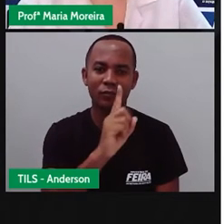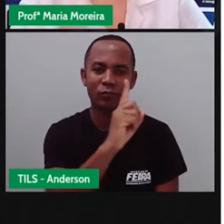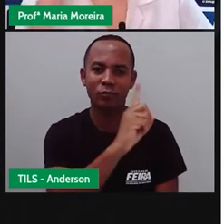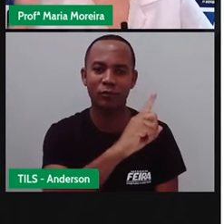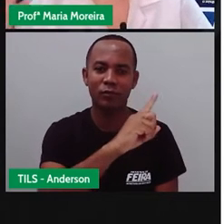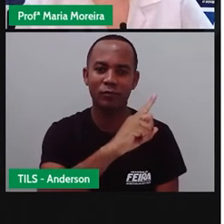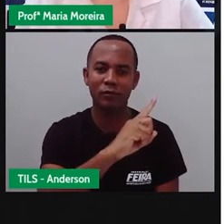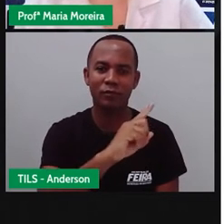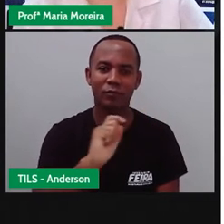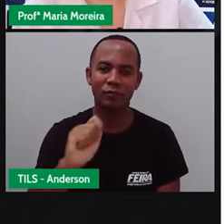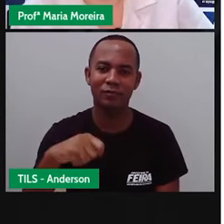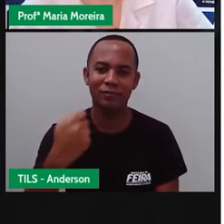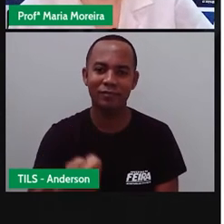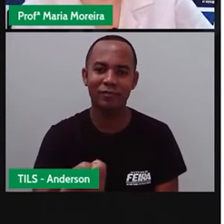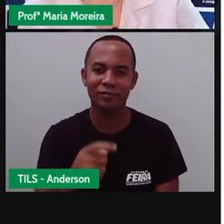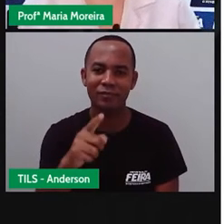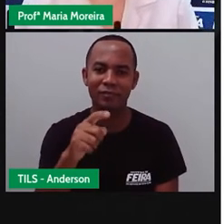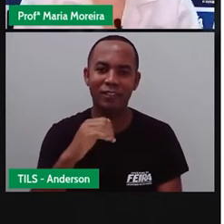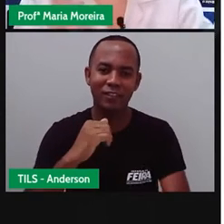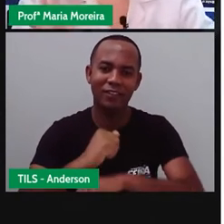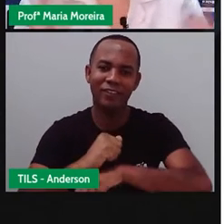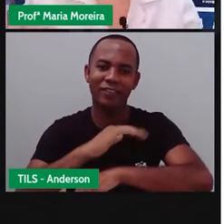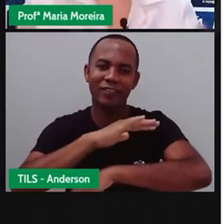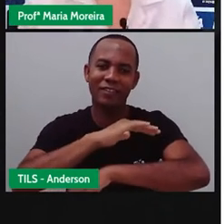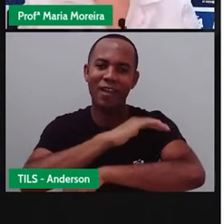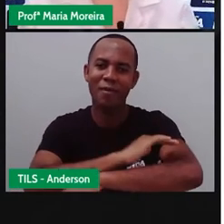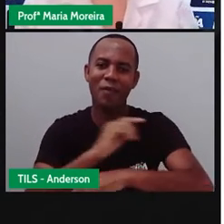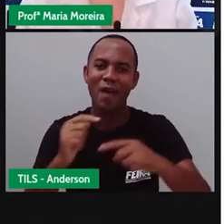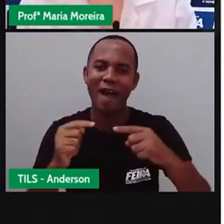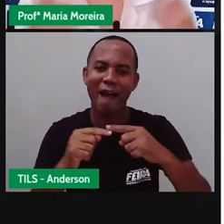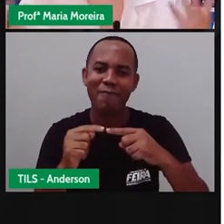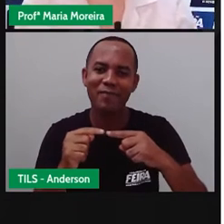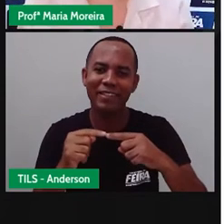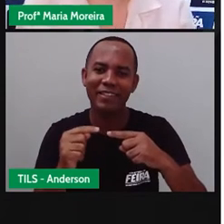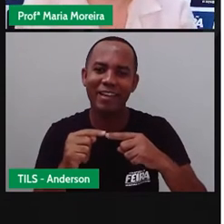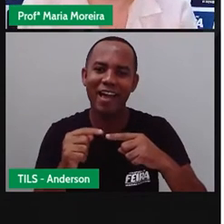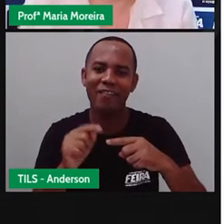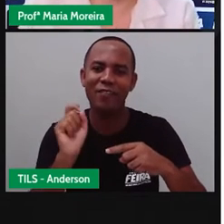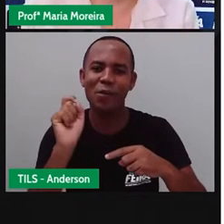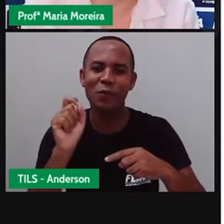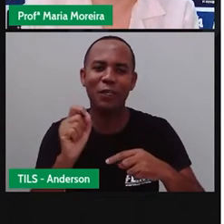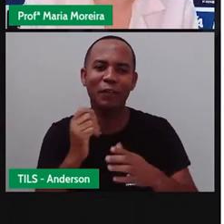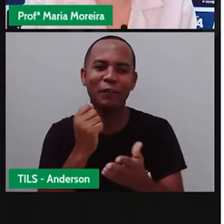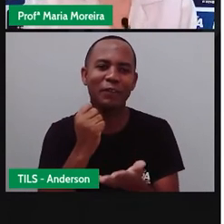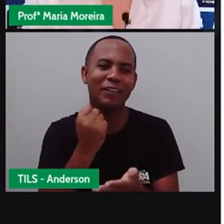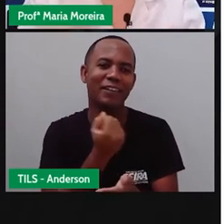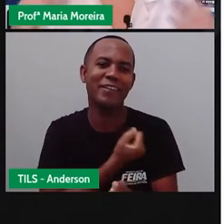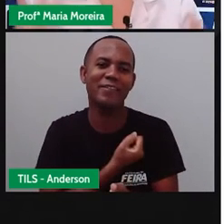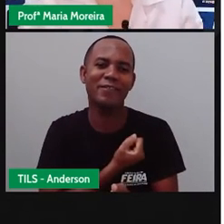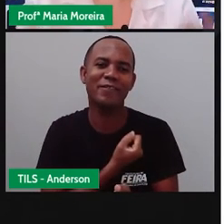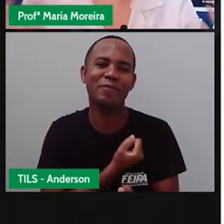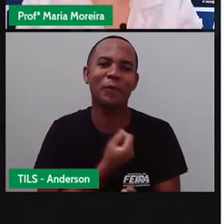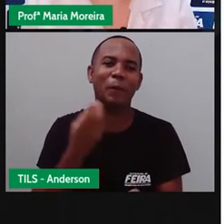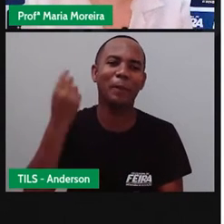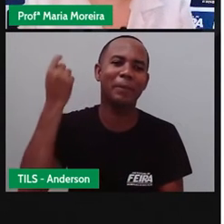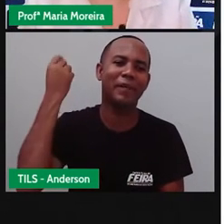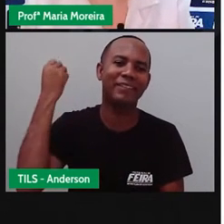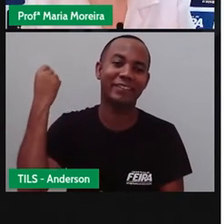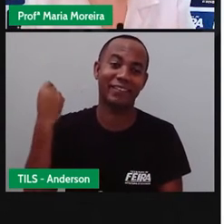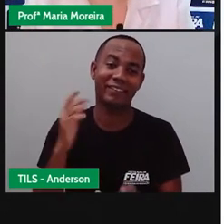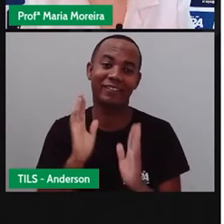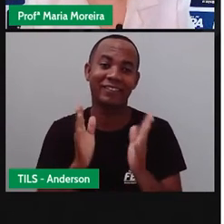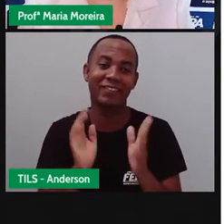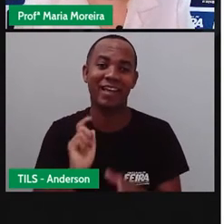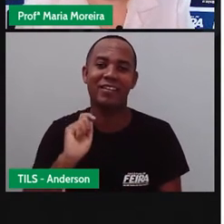Então tinha símbolo aí para e dá para se fazer um arranjo um exemplo disso são os algarismos romanos aí que é sempre que aparece